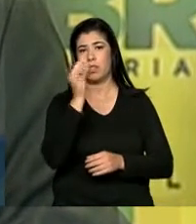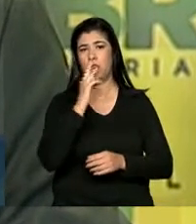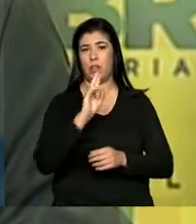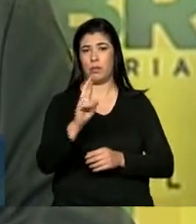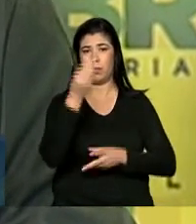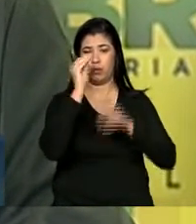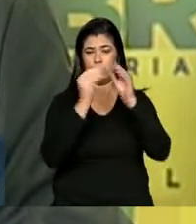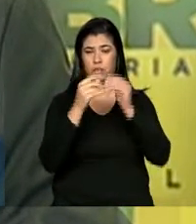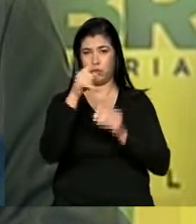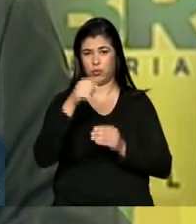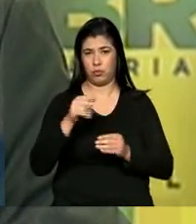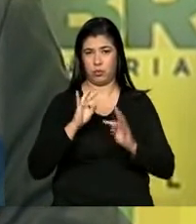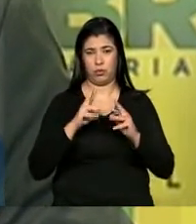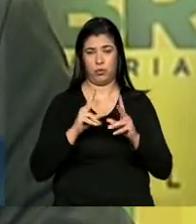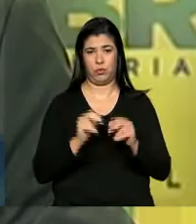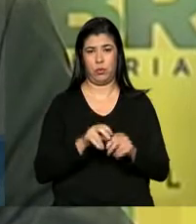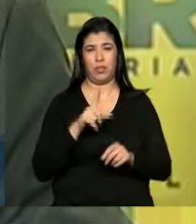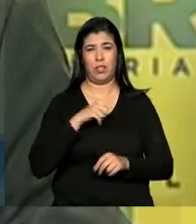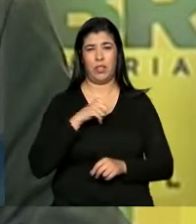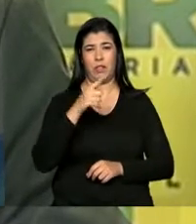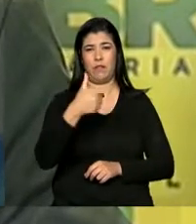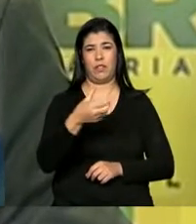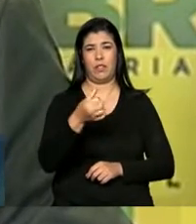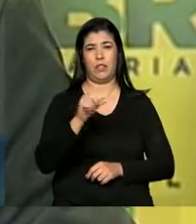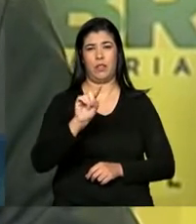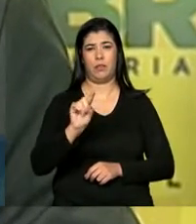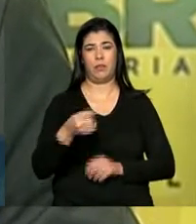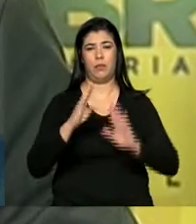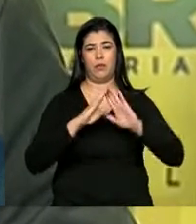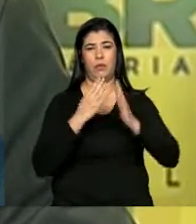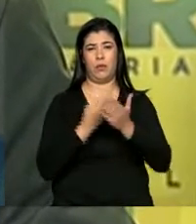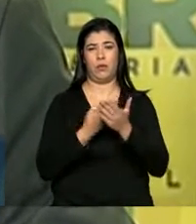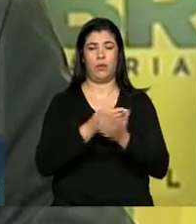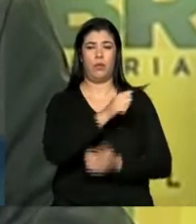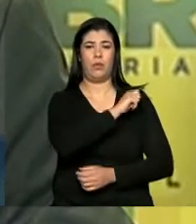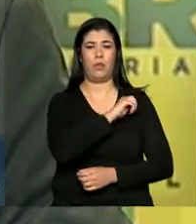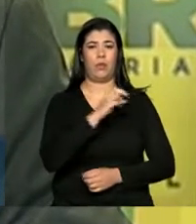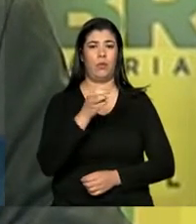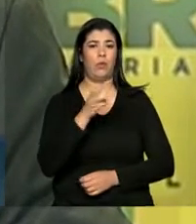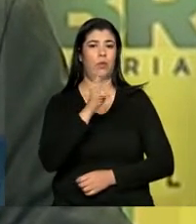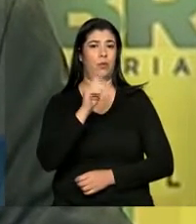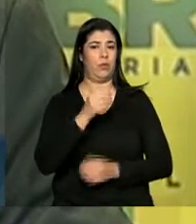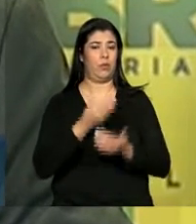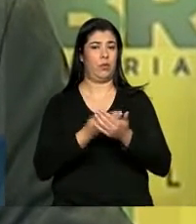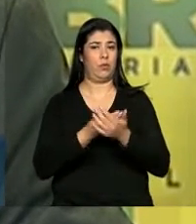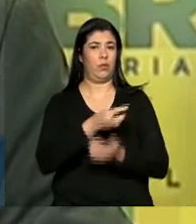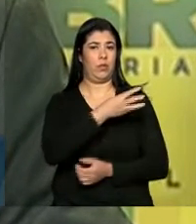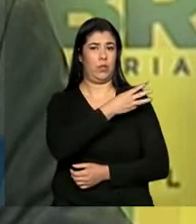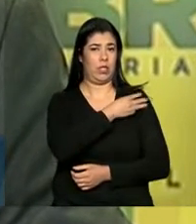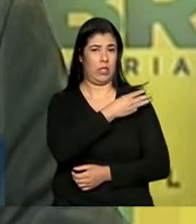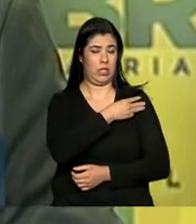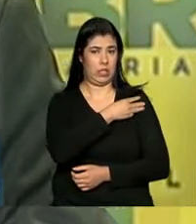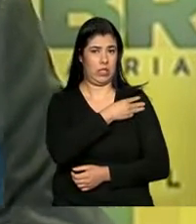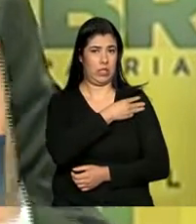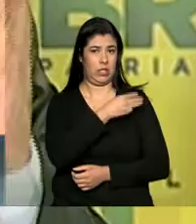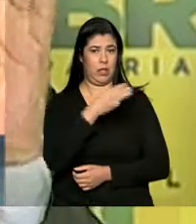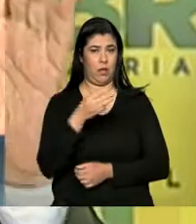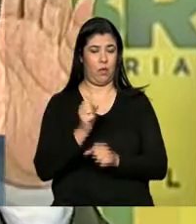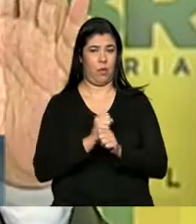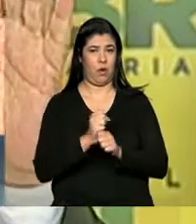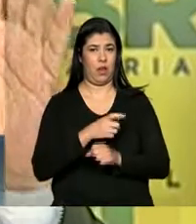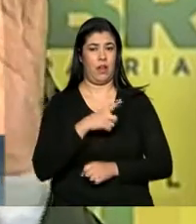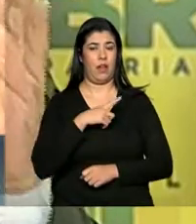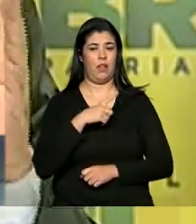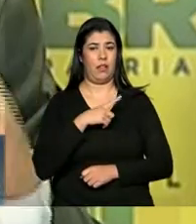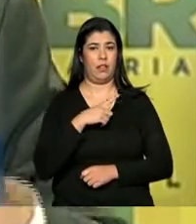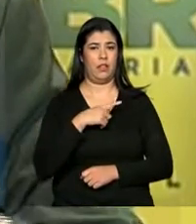as escolas, são 26.000 escolas com alunos no terceiro ano do ensino médio, mostra como há uma concentração. O Brasil tem